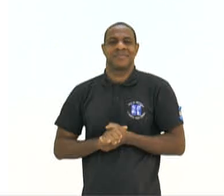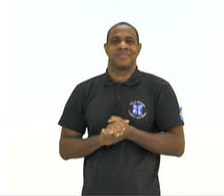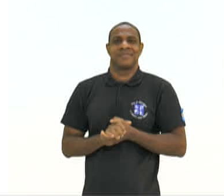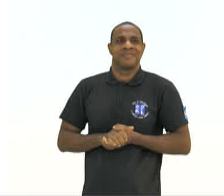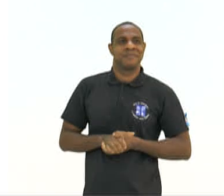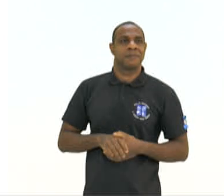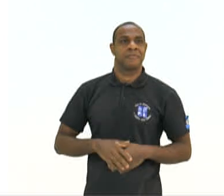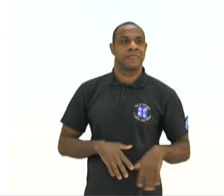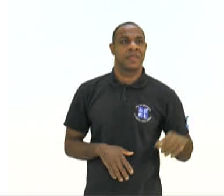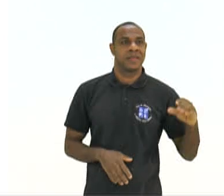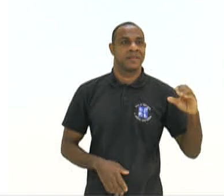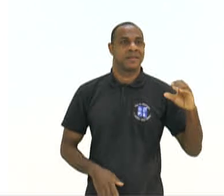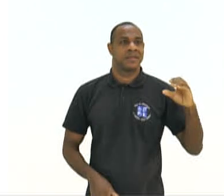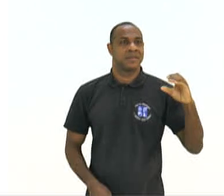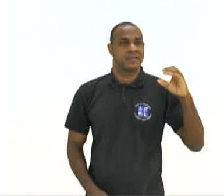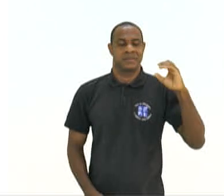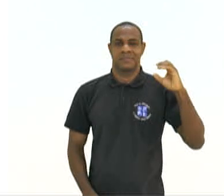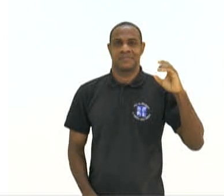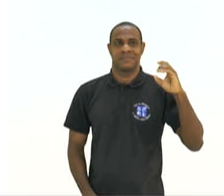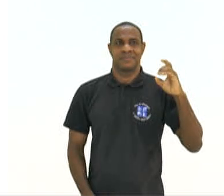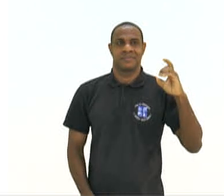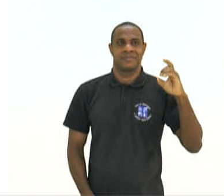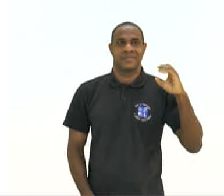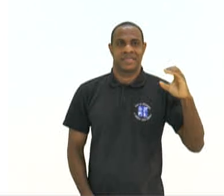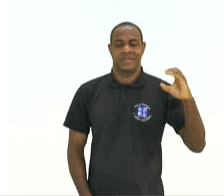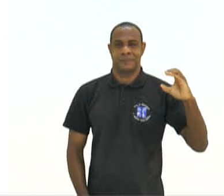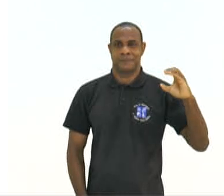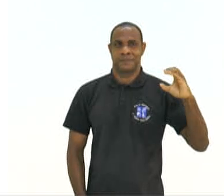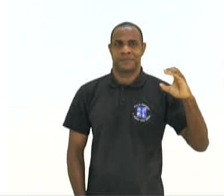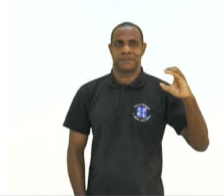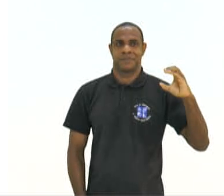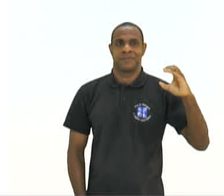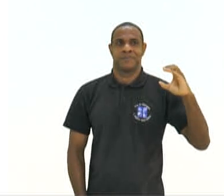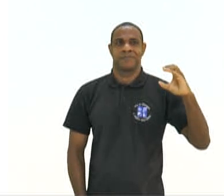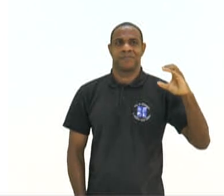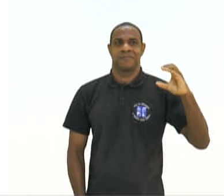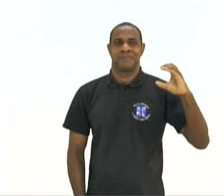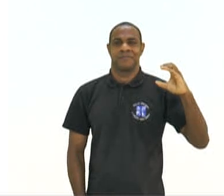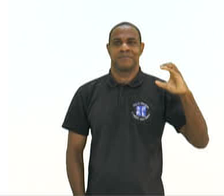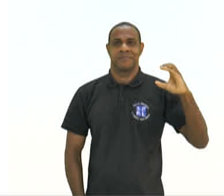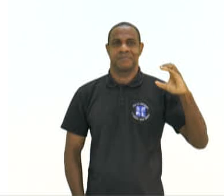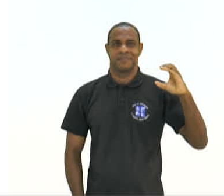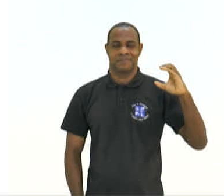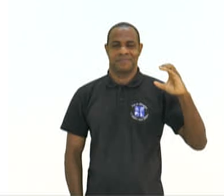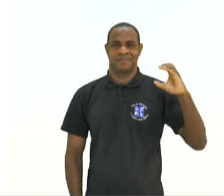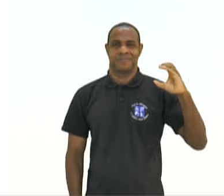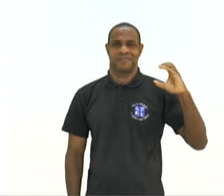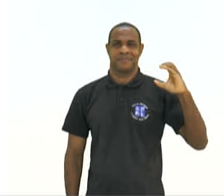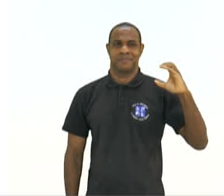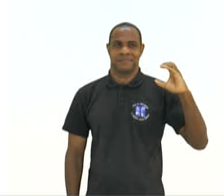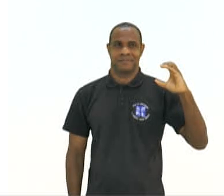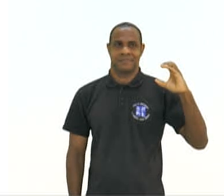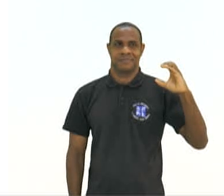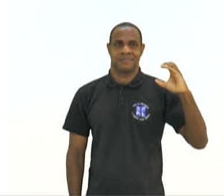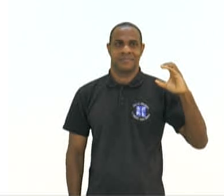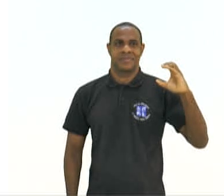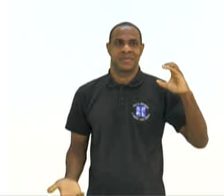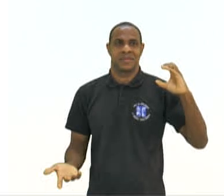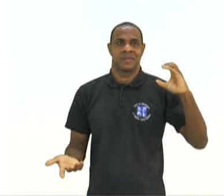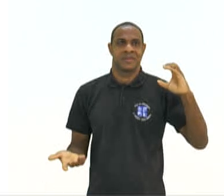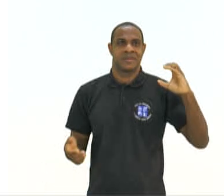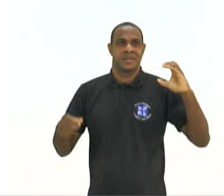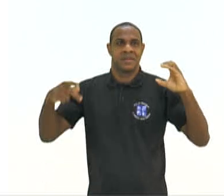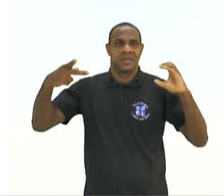sentado. Studies have indicated that people who play video games too long are often lonely. Então,